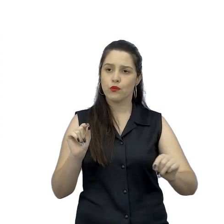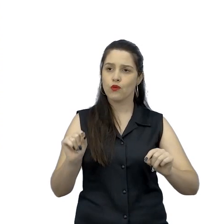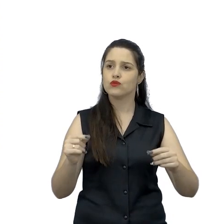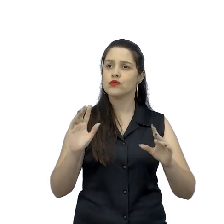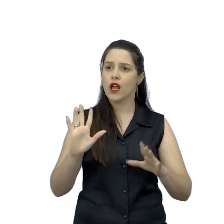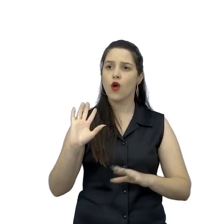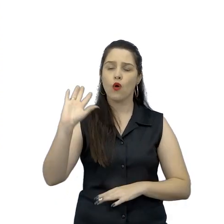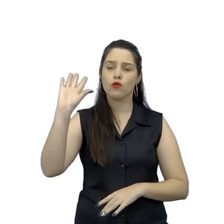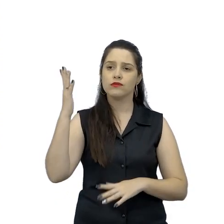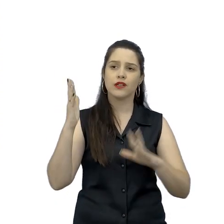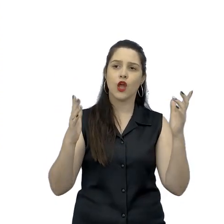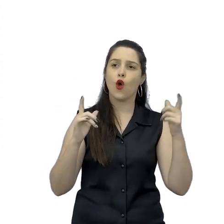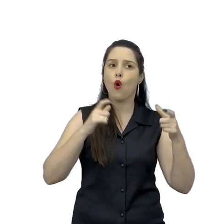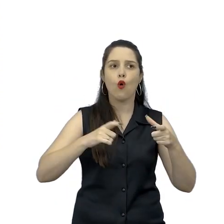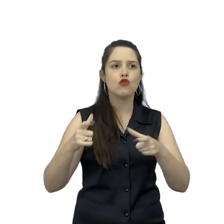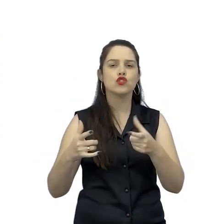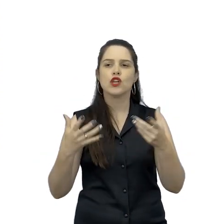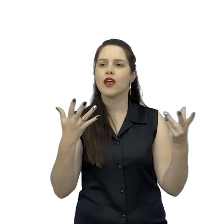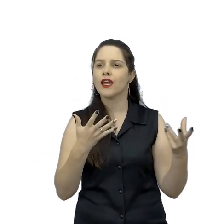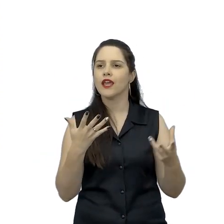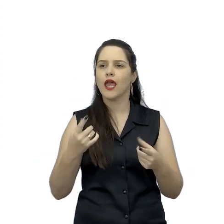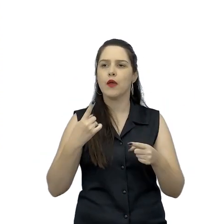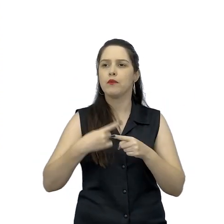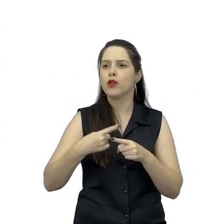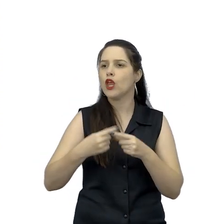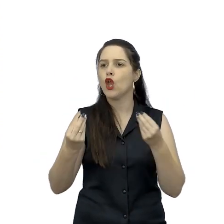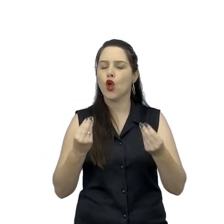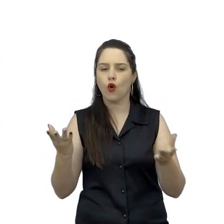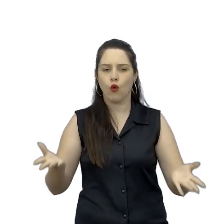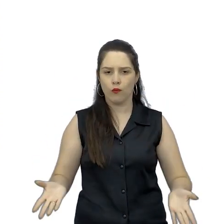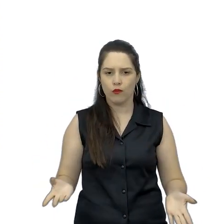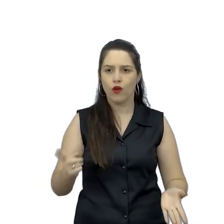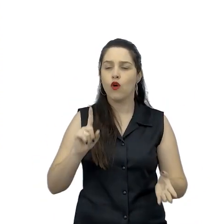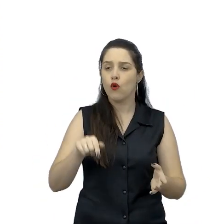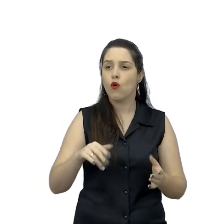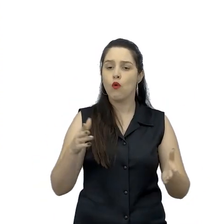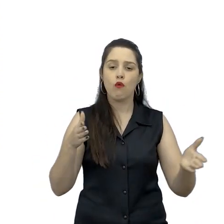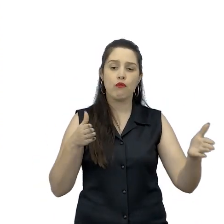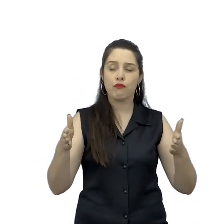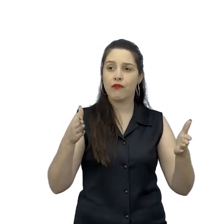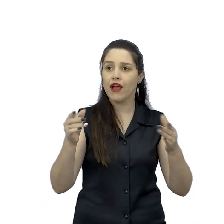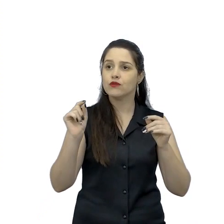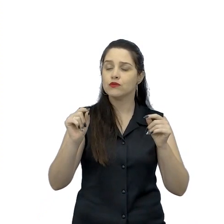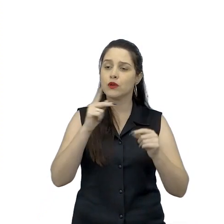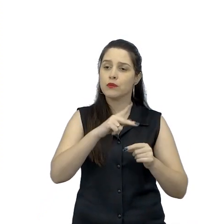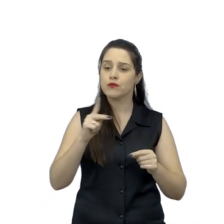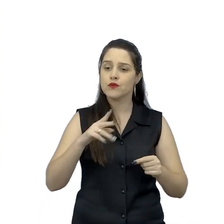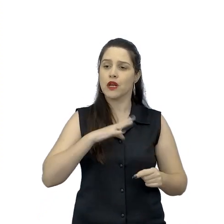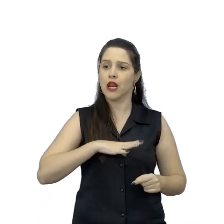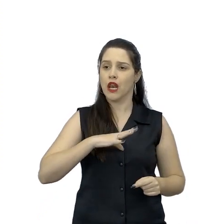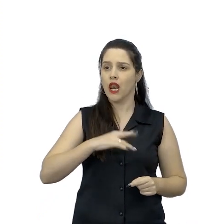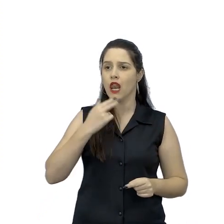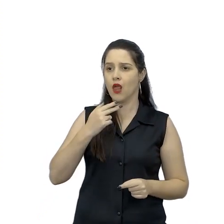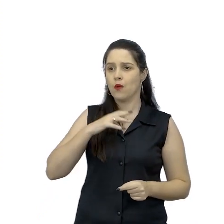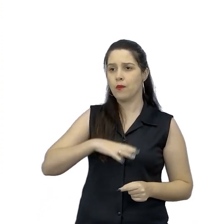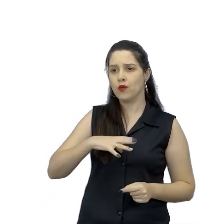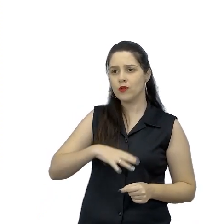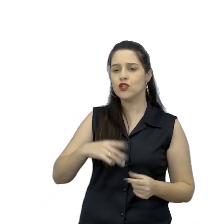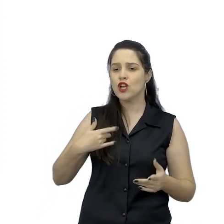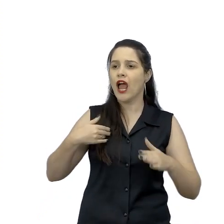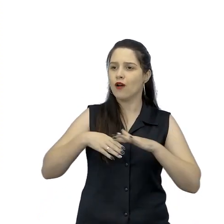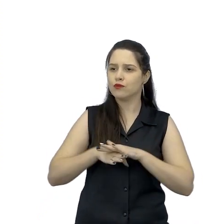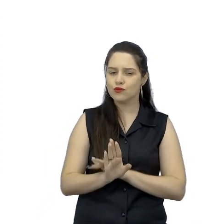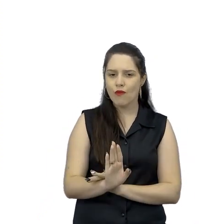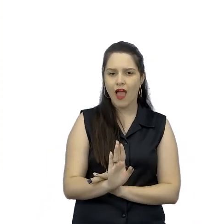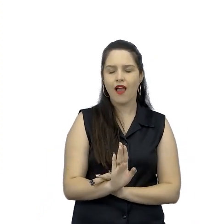fato, onde, quem, quando, porquê e como. Sendo que o fato, nós, professores de língua portuguesa, estamos